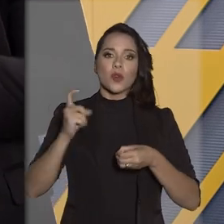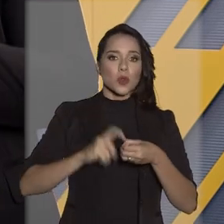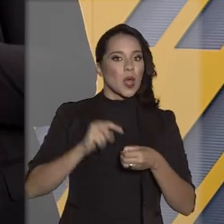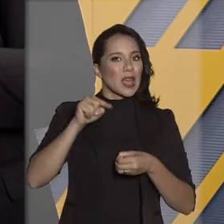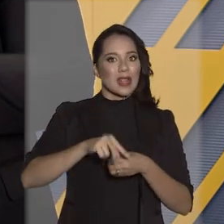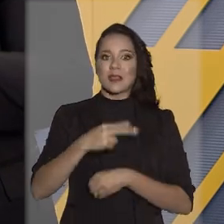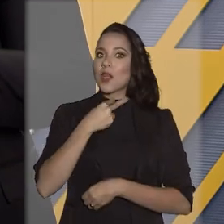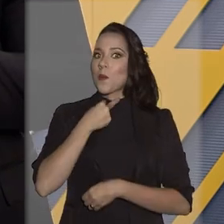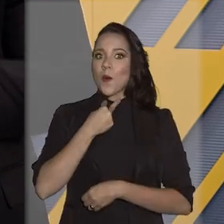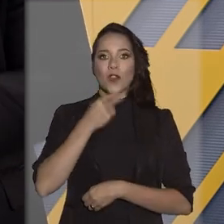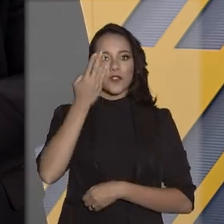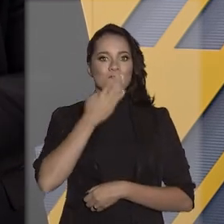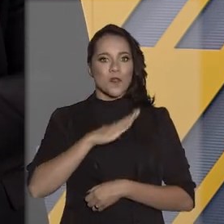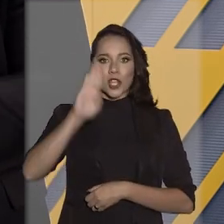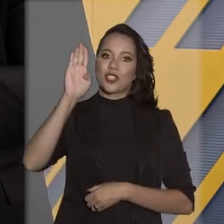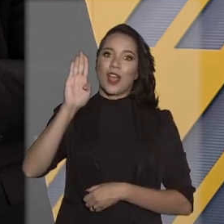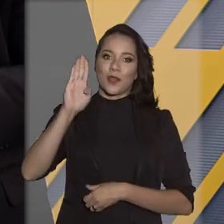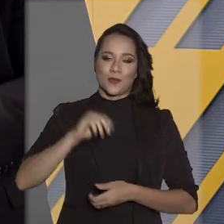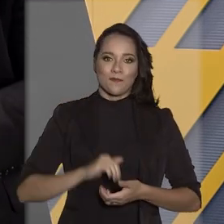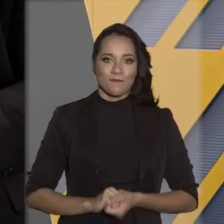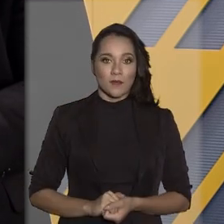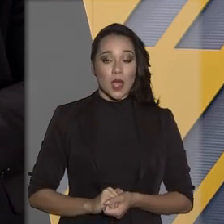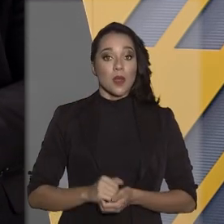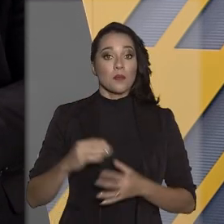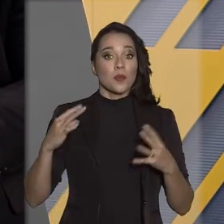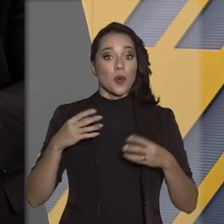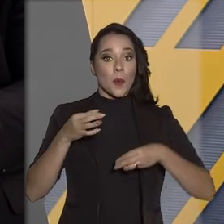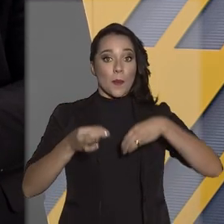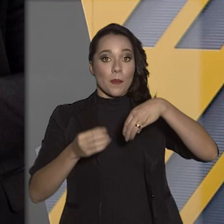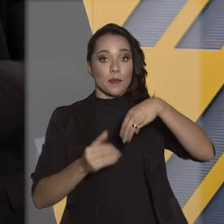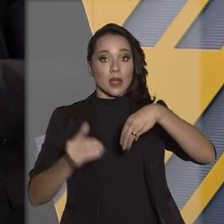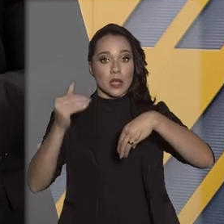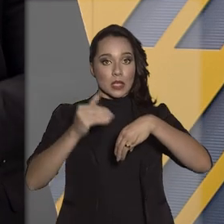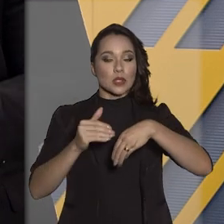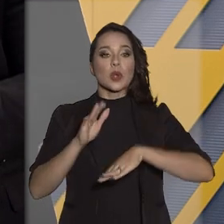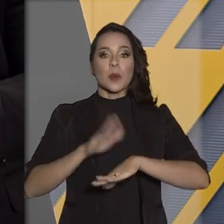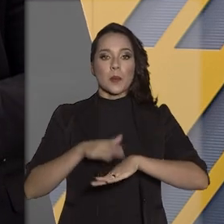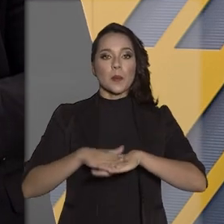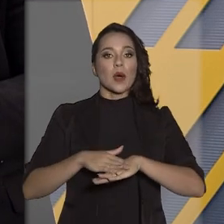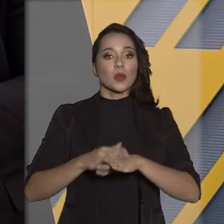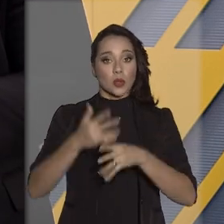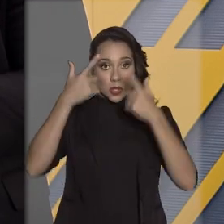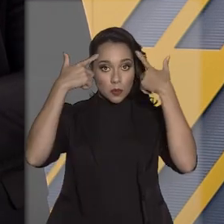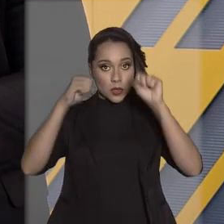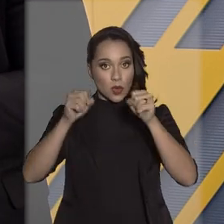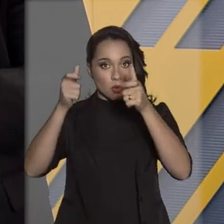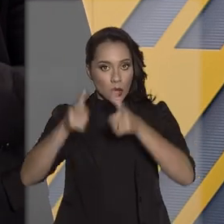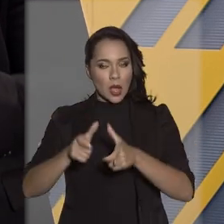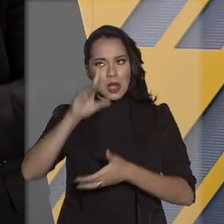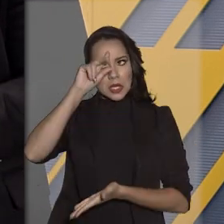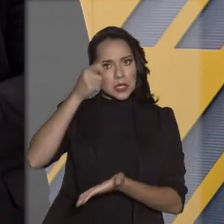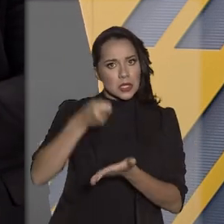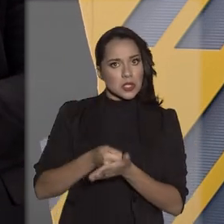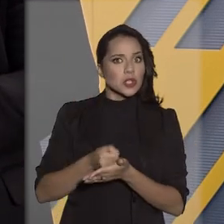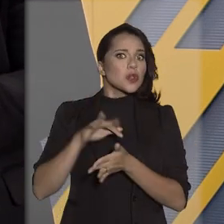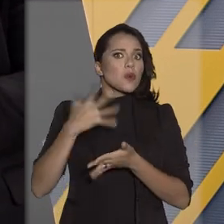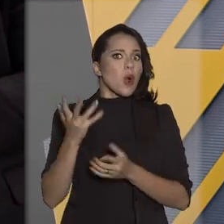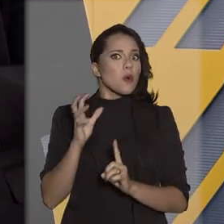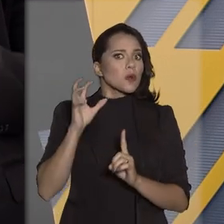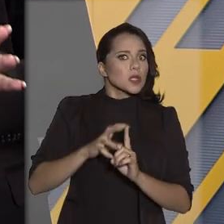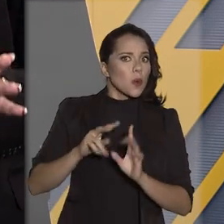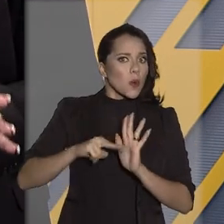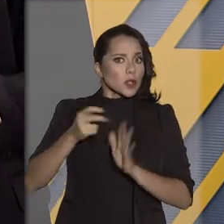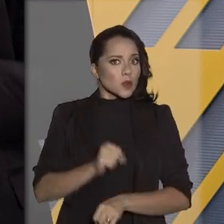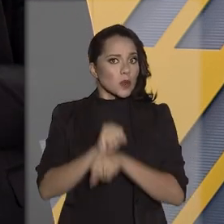a inelegibilidade de Arruda. Para o ministro Gurgel de Faria, cabe ao tribunal local decidir eventual efeito